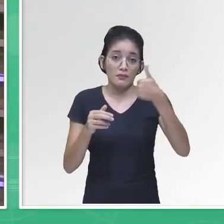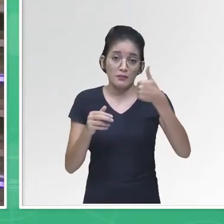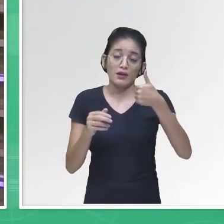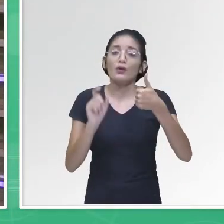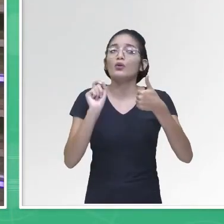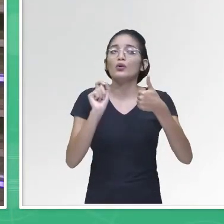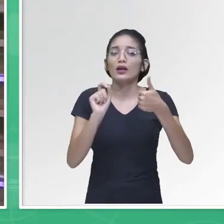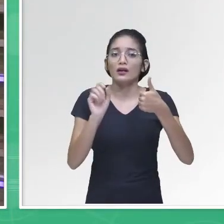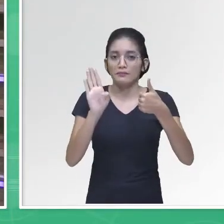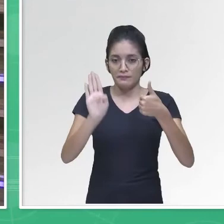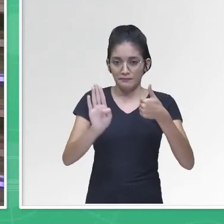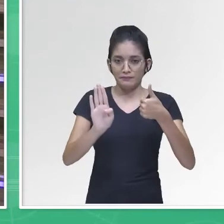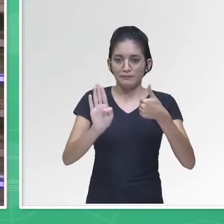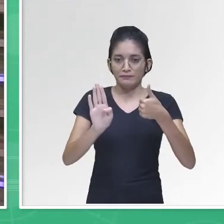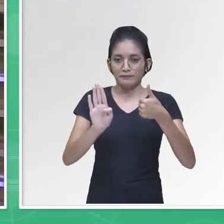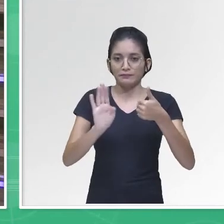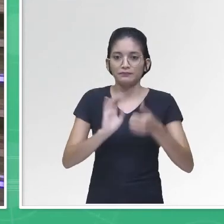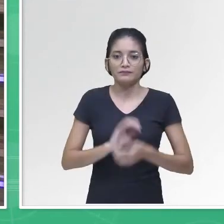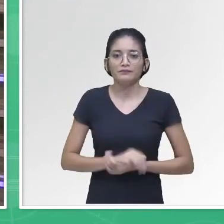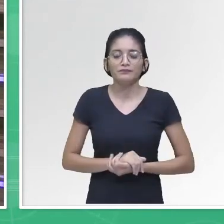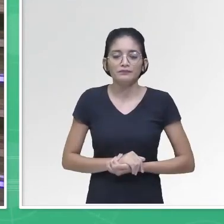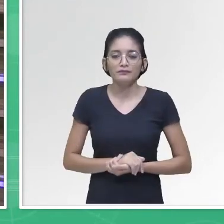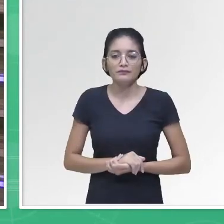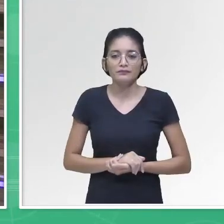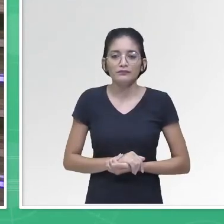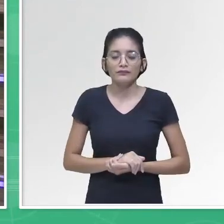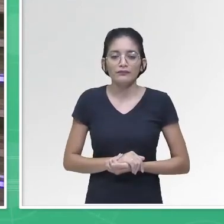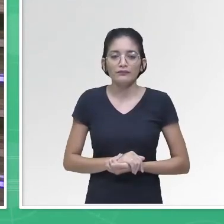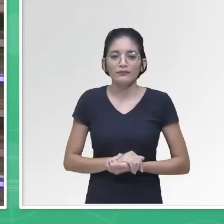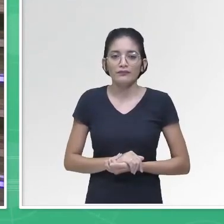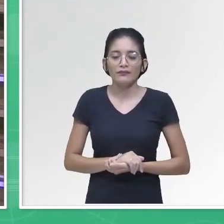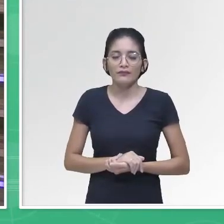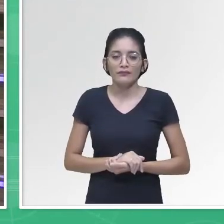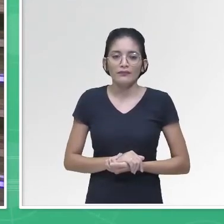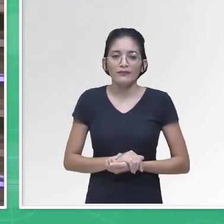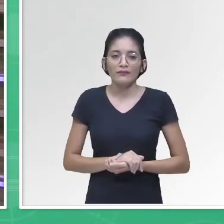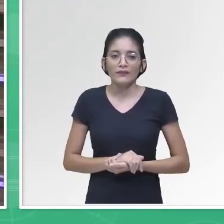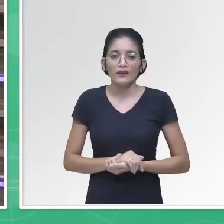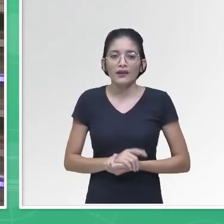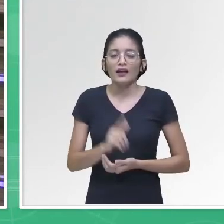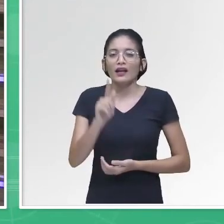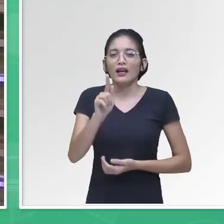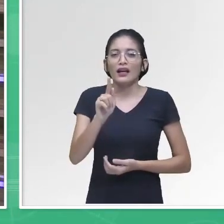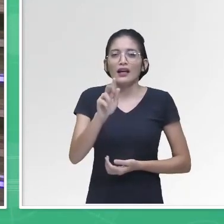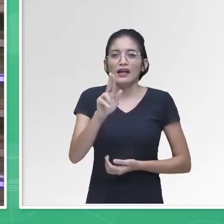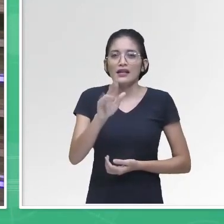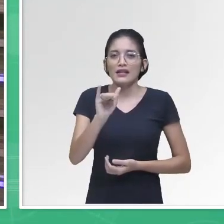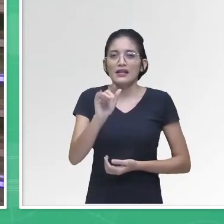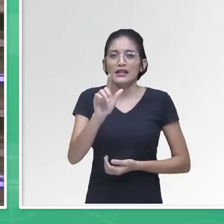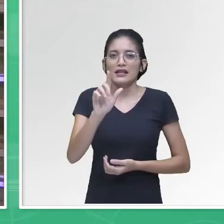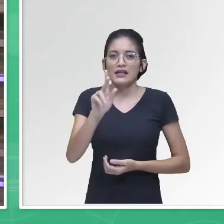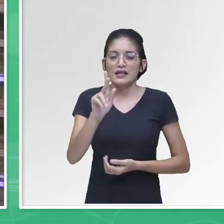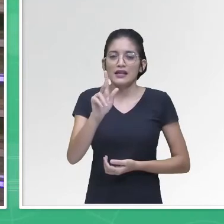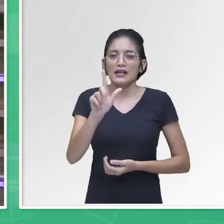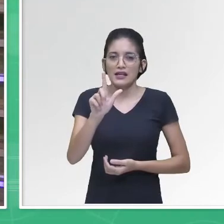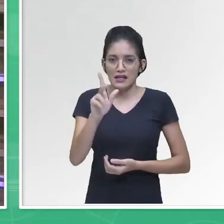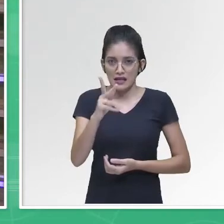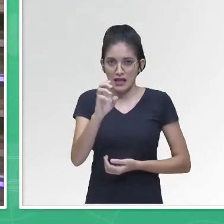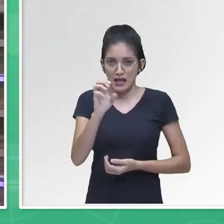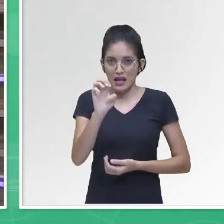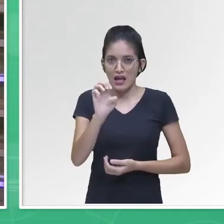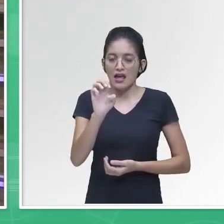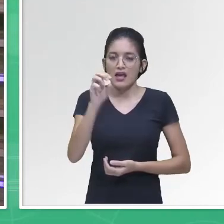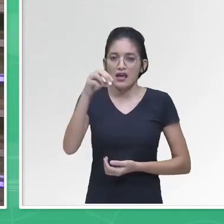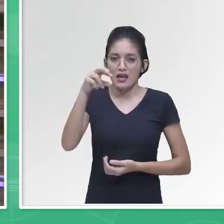letra B. O Guilherme, que é de Manaus, né? Não sei o nome da escola do Guilherme, tá